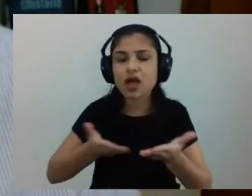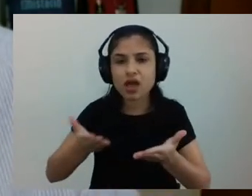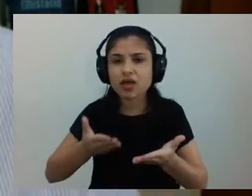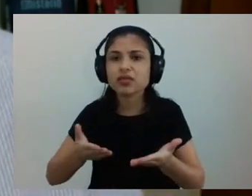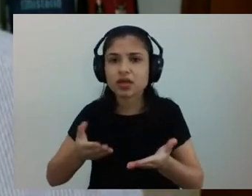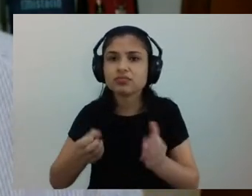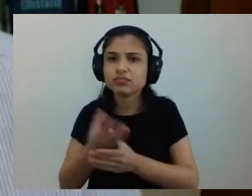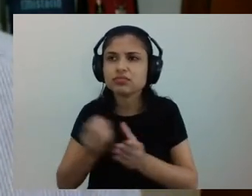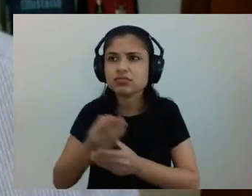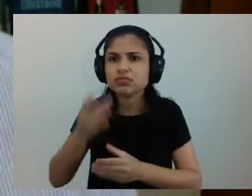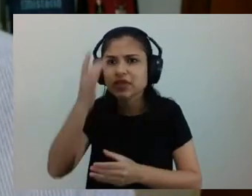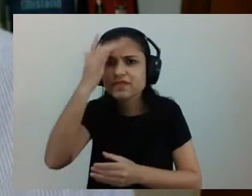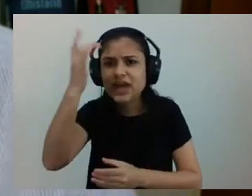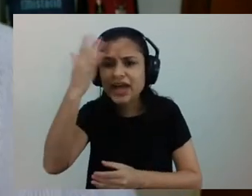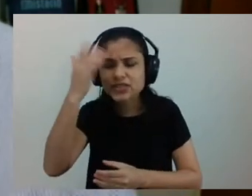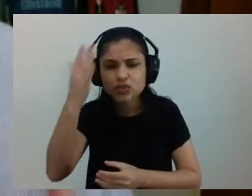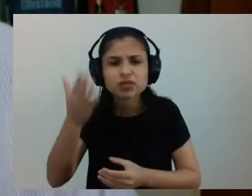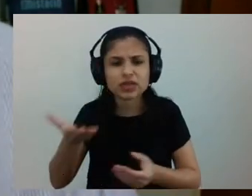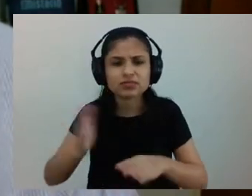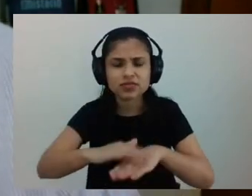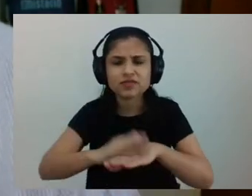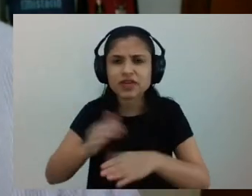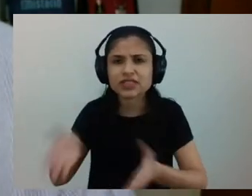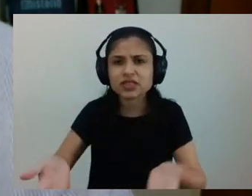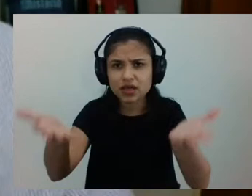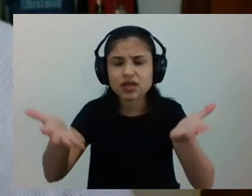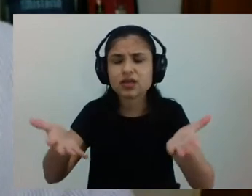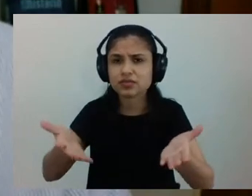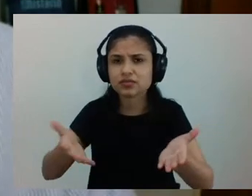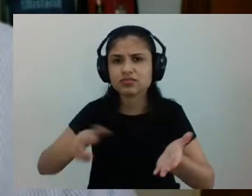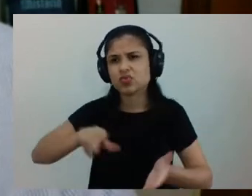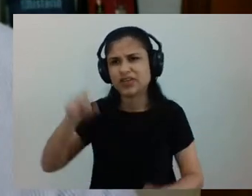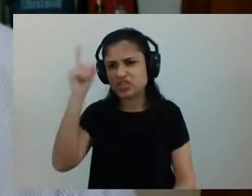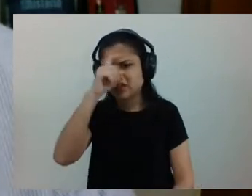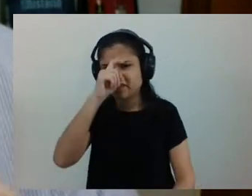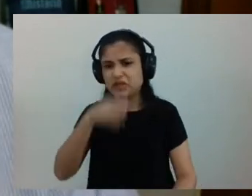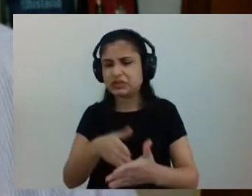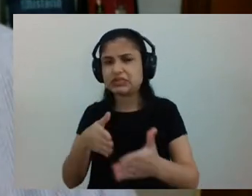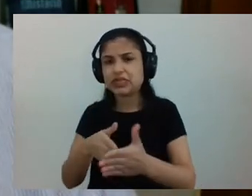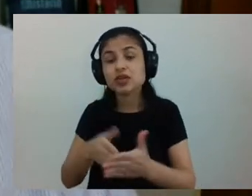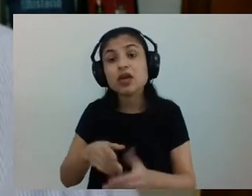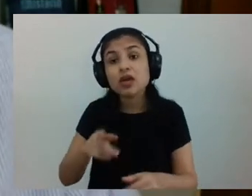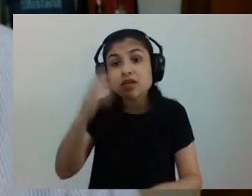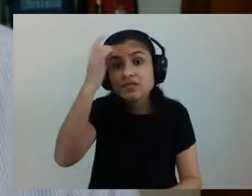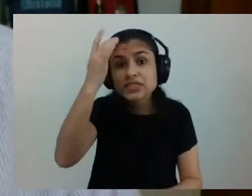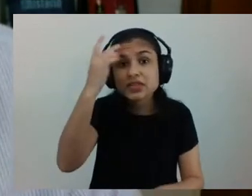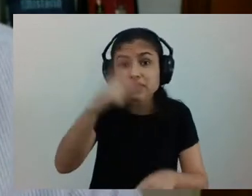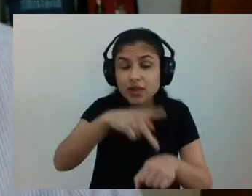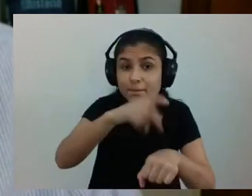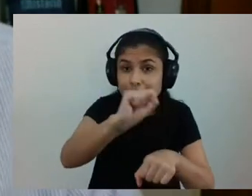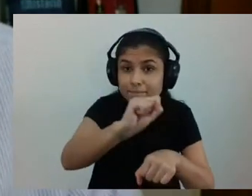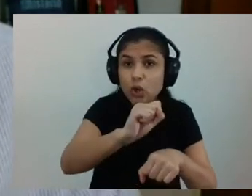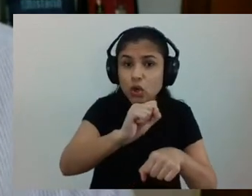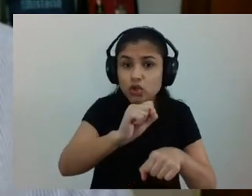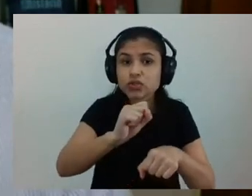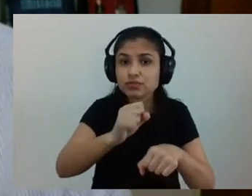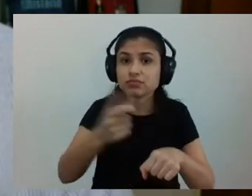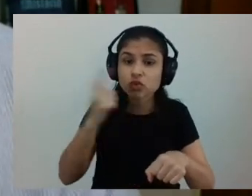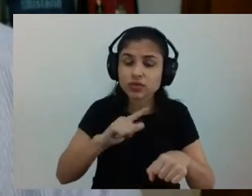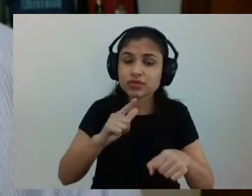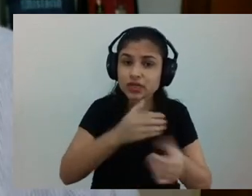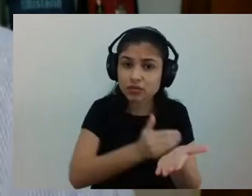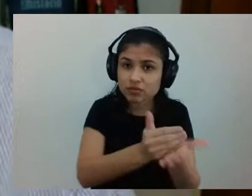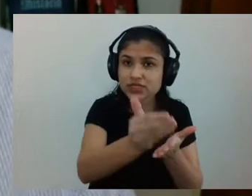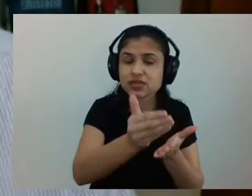não dificuldades. Facilitar que programas de pós-graduação possam ser estabelecidos. Não dizer que temos